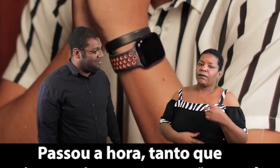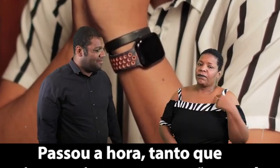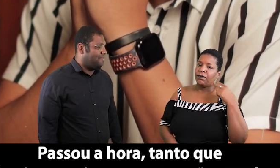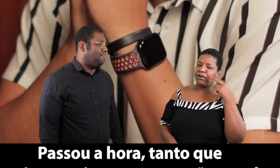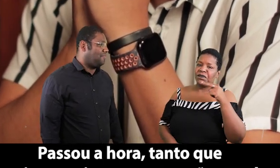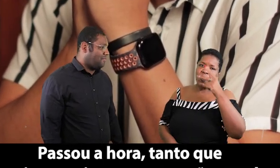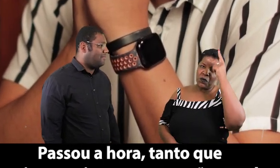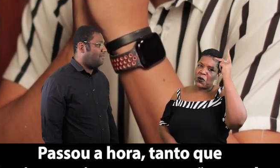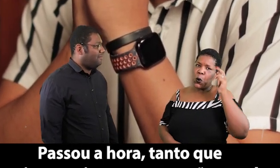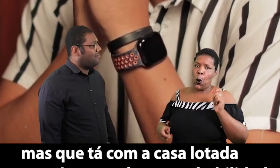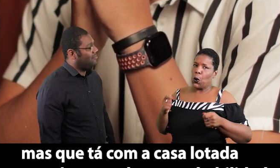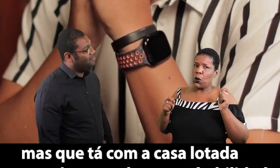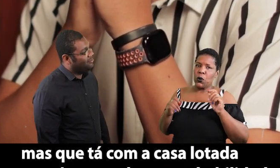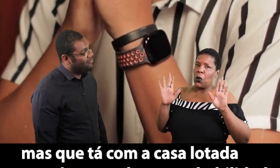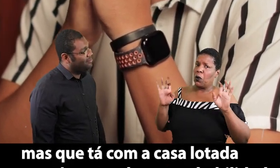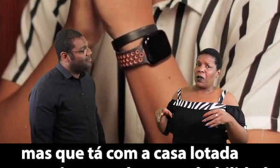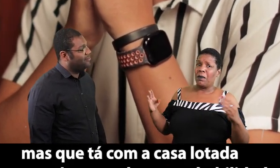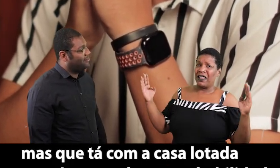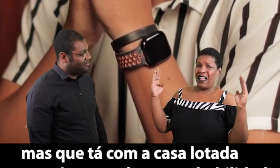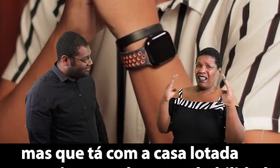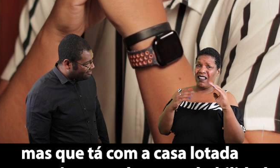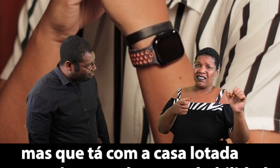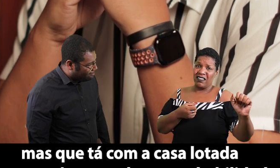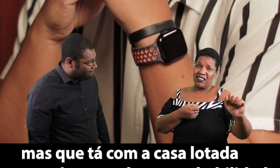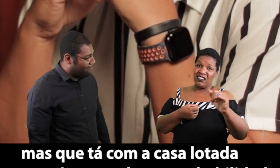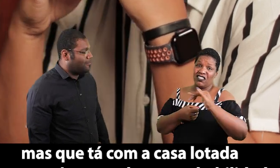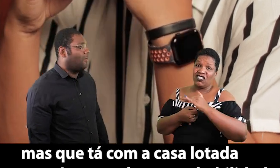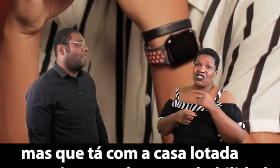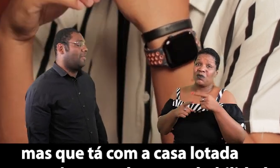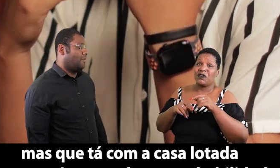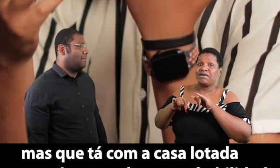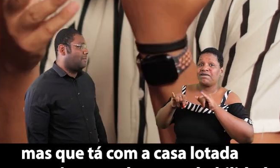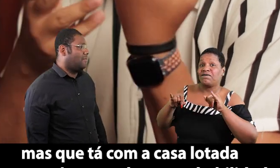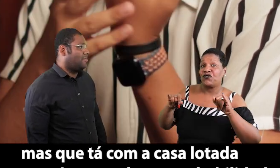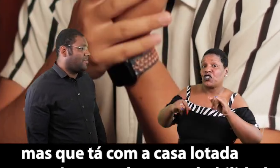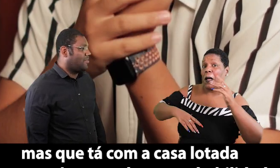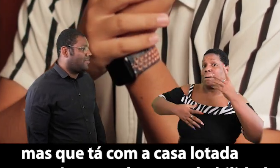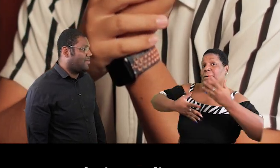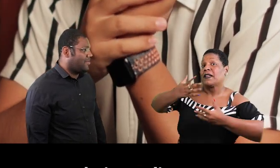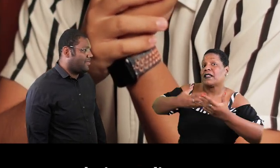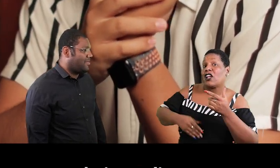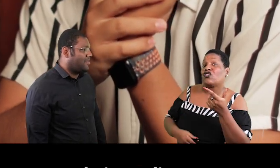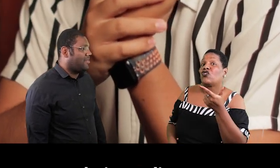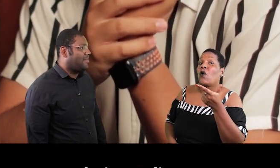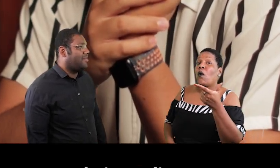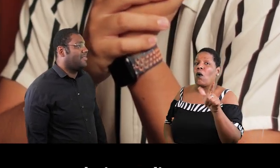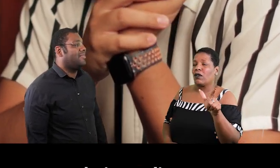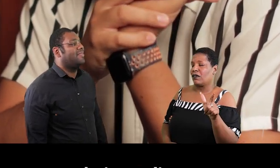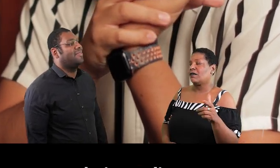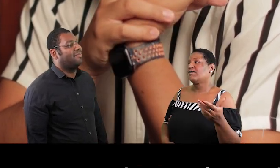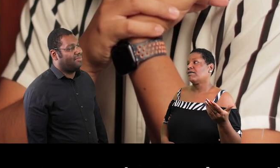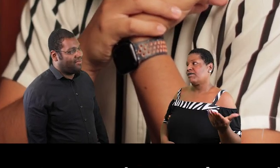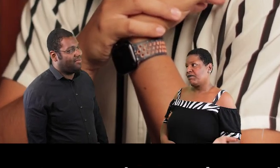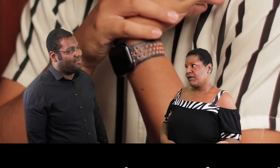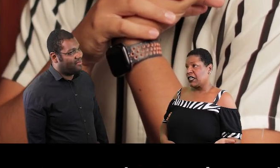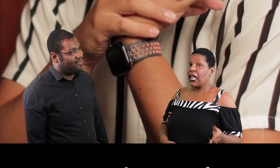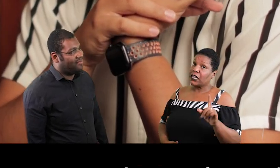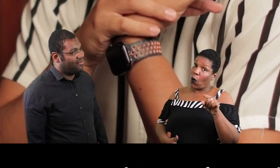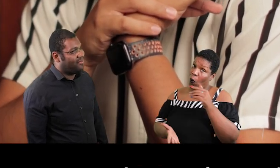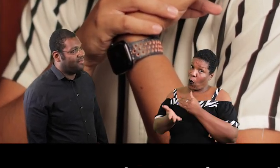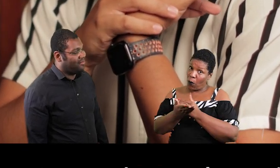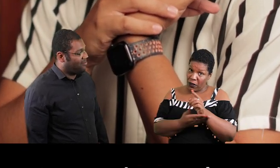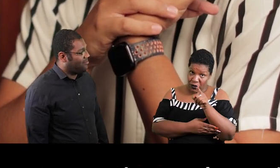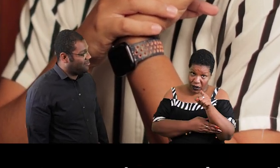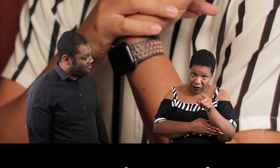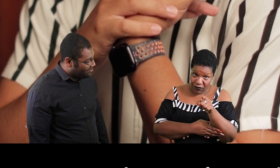muita gente que não toca bem, mas que tá com a casa lotada. Porque tá contando outras habilidades hoje em dia. Então, pra quem tá começando,